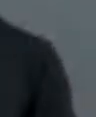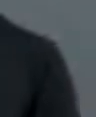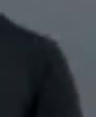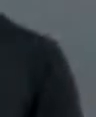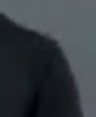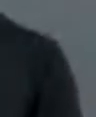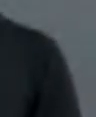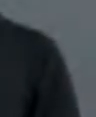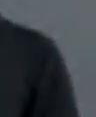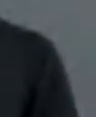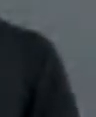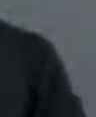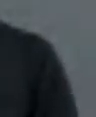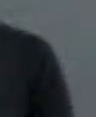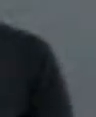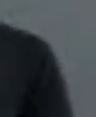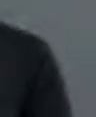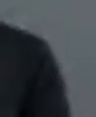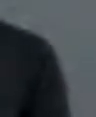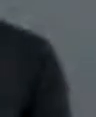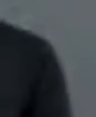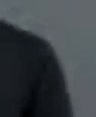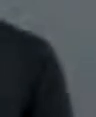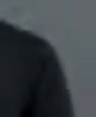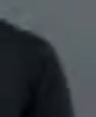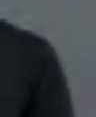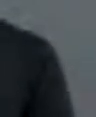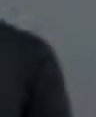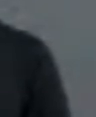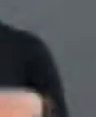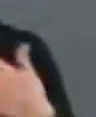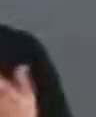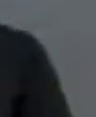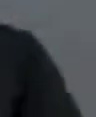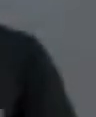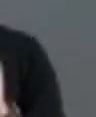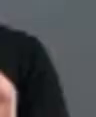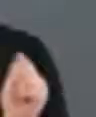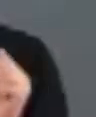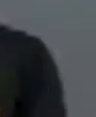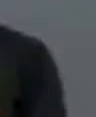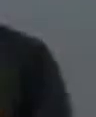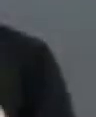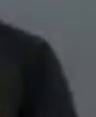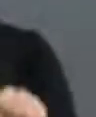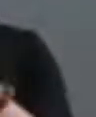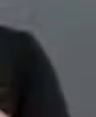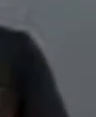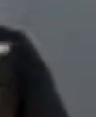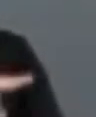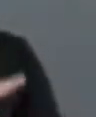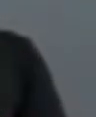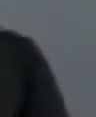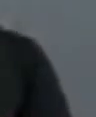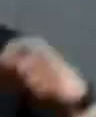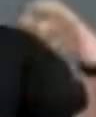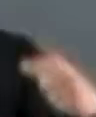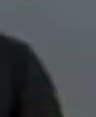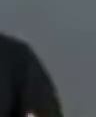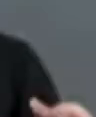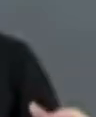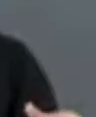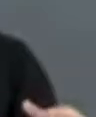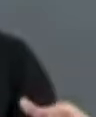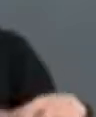lá em Umbaúba, torturado, morto a sangue frio, imprensado no fundo do